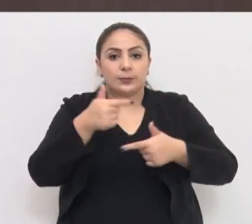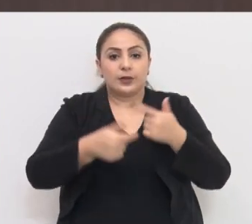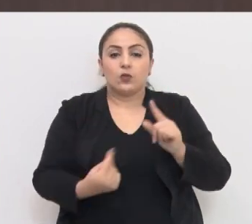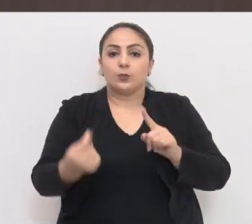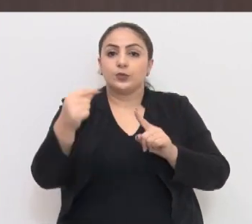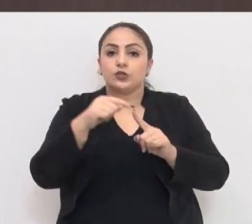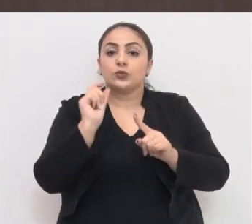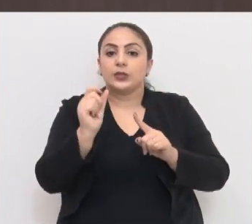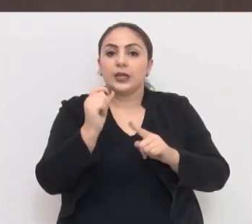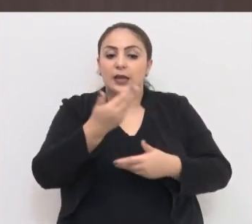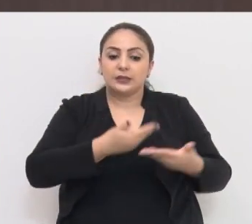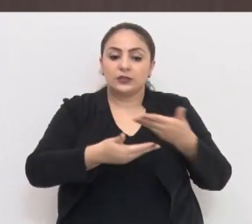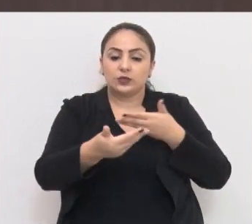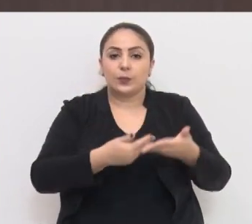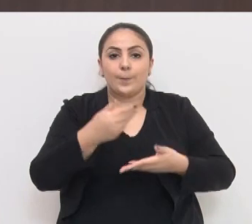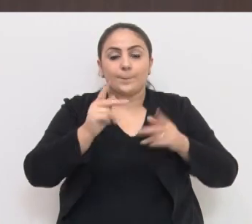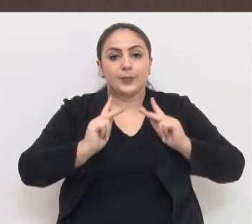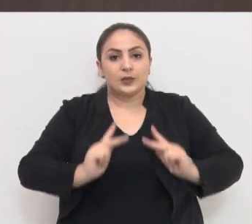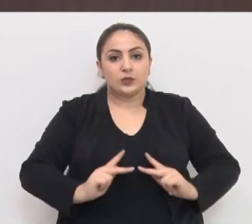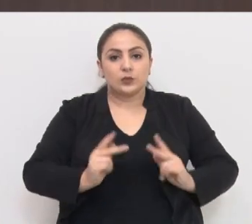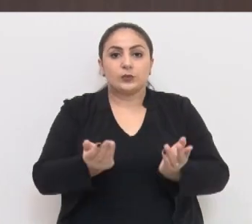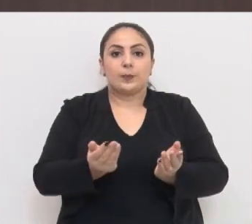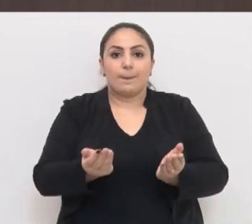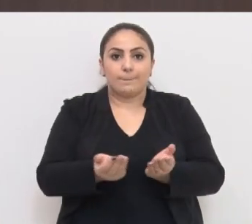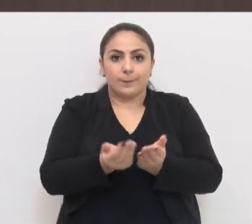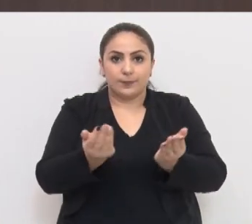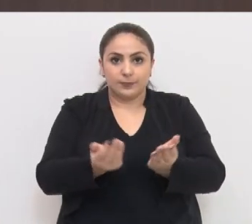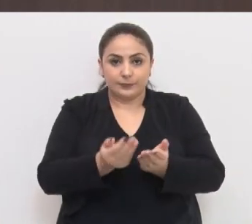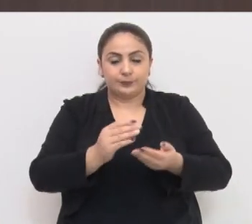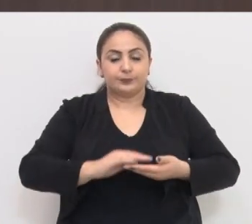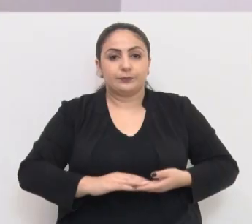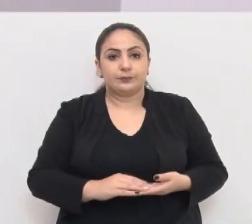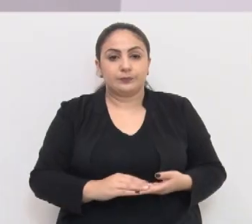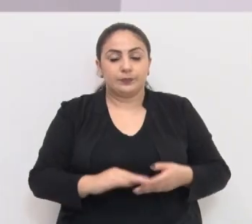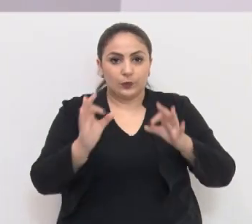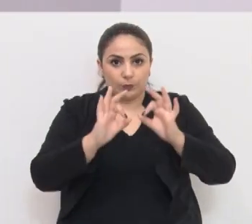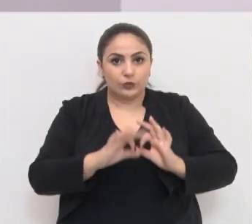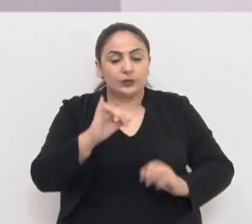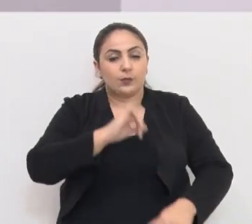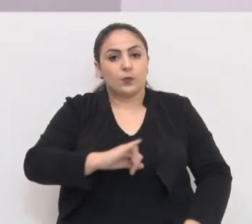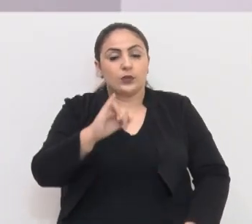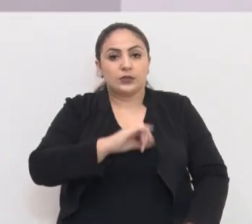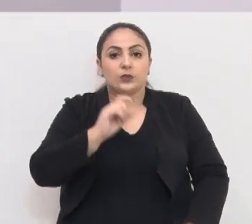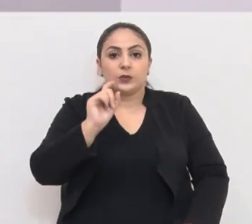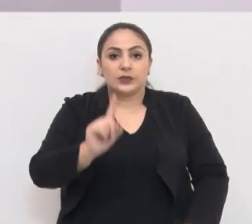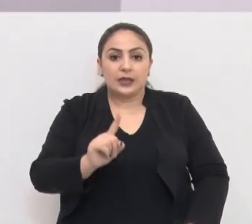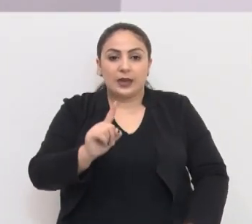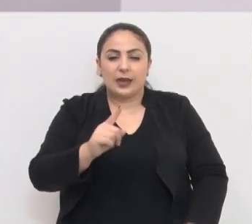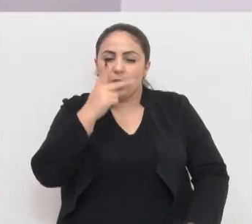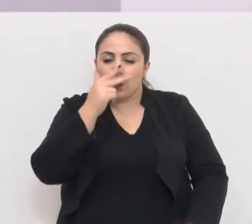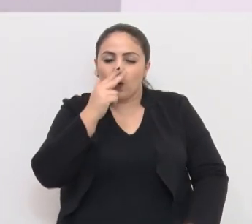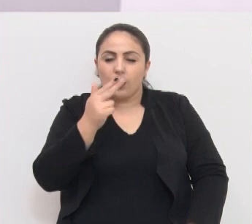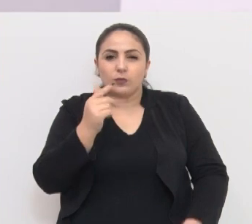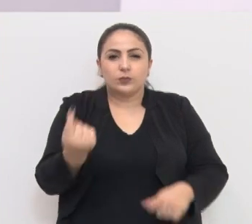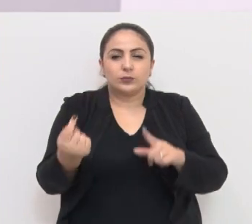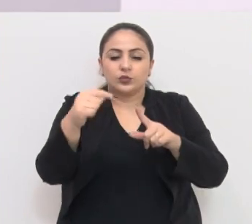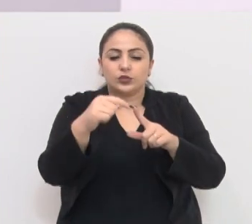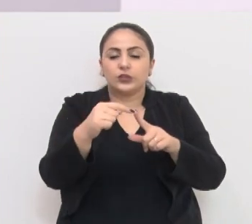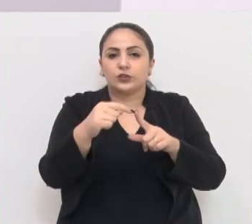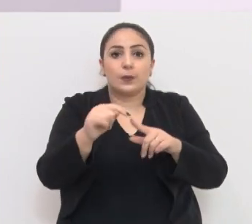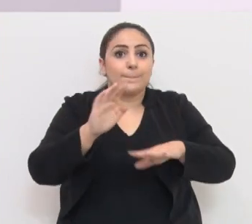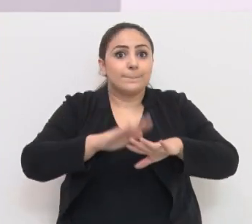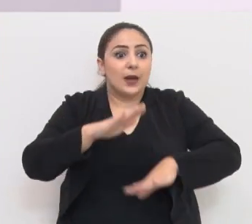ofertar o serviço que visa o atendimento de pessoas de baixa renda. Um projeto importante que vem ao encontro